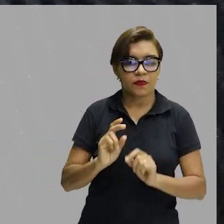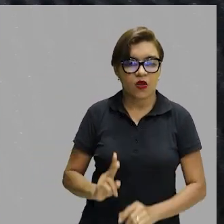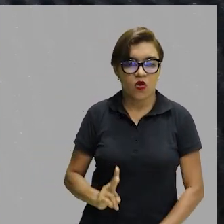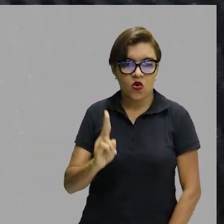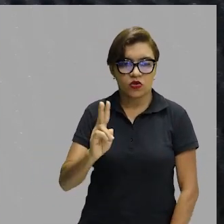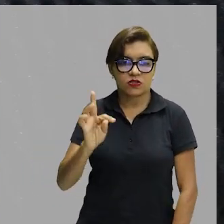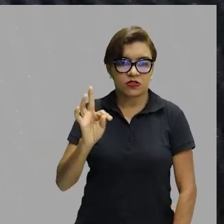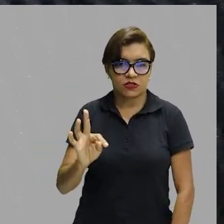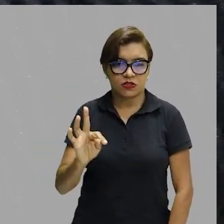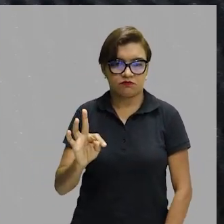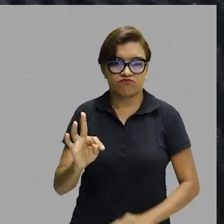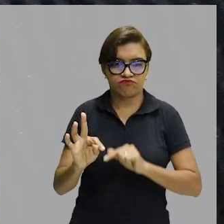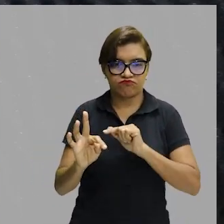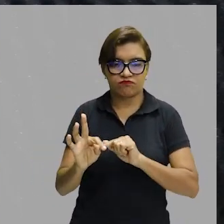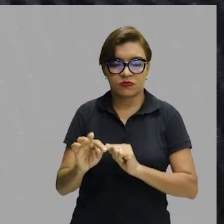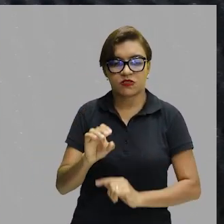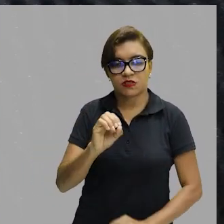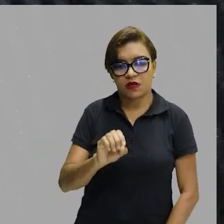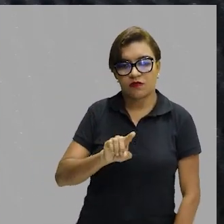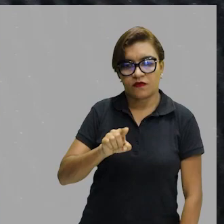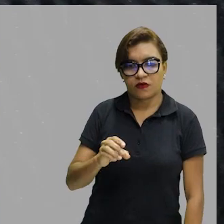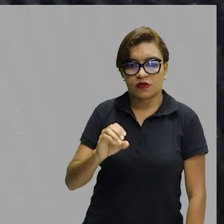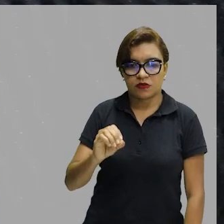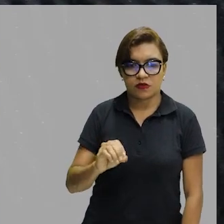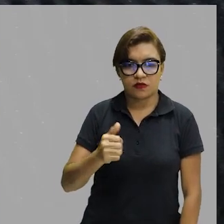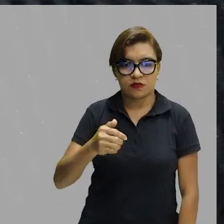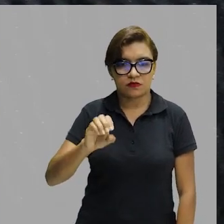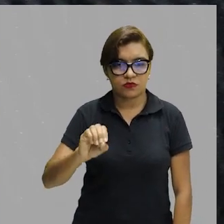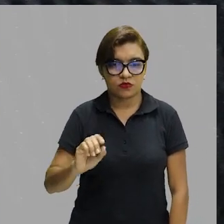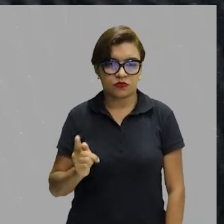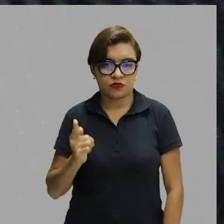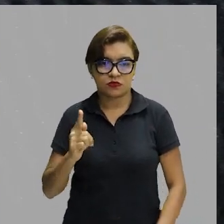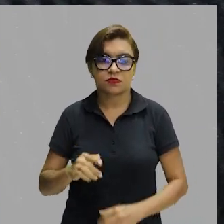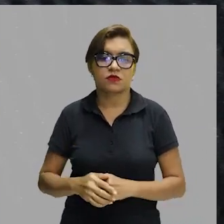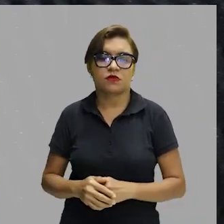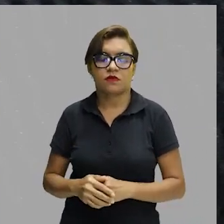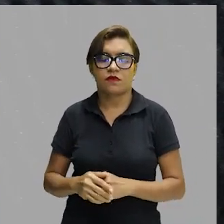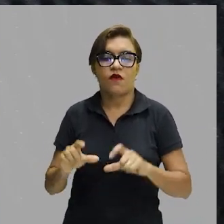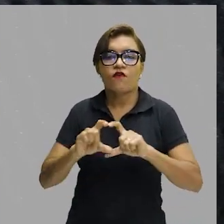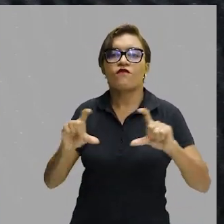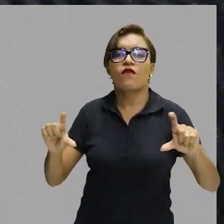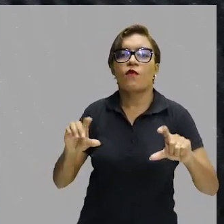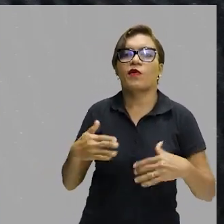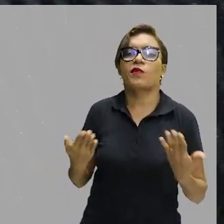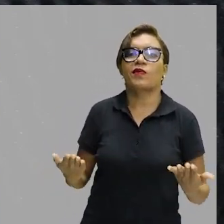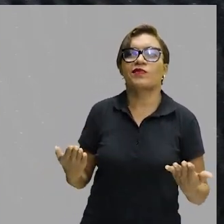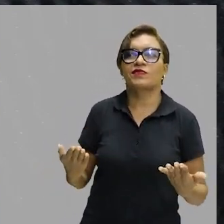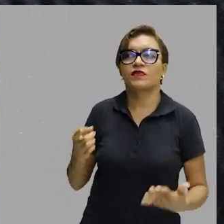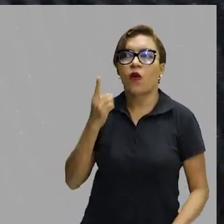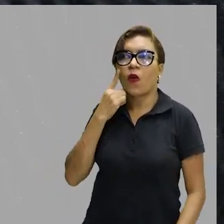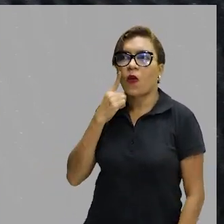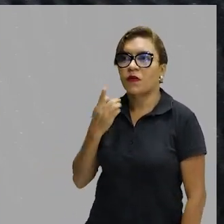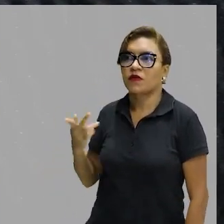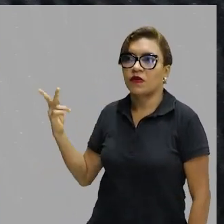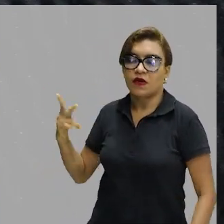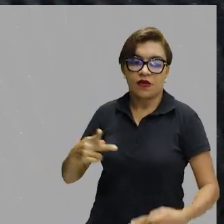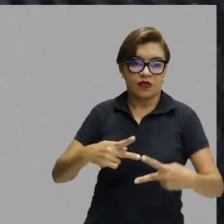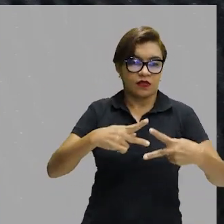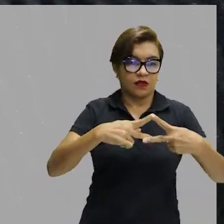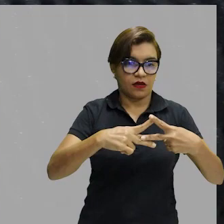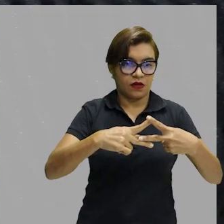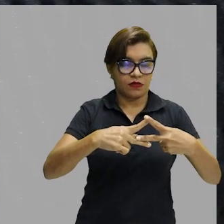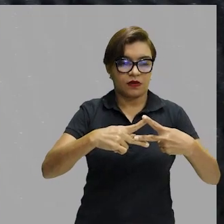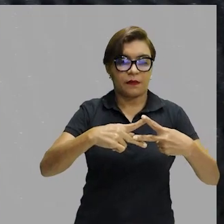molar, que vale 0,018. Qual é a nossa fórmula, turma? ΔP sobre a